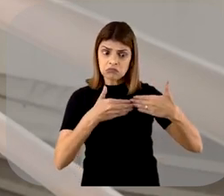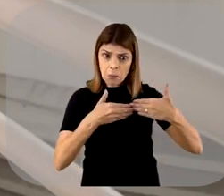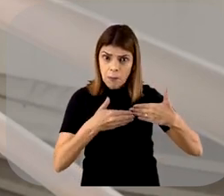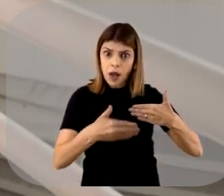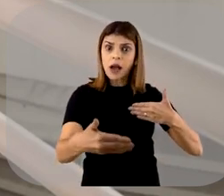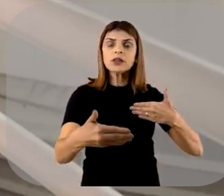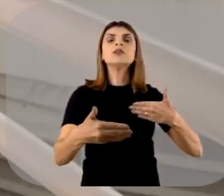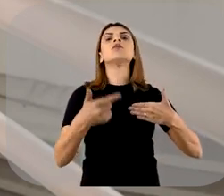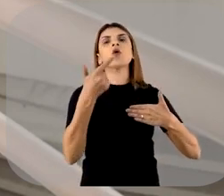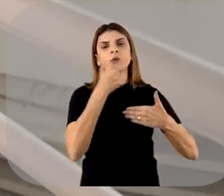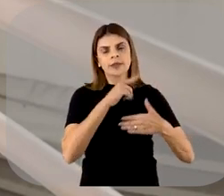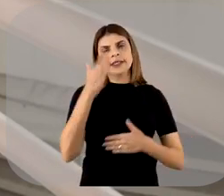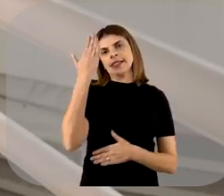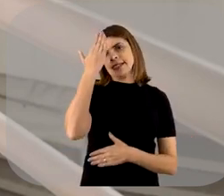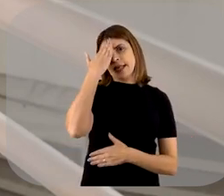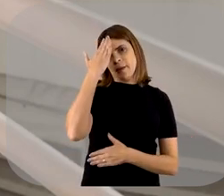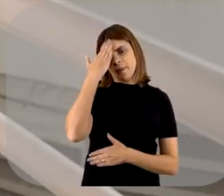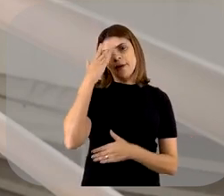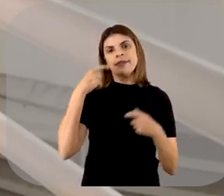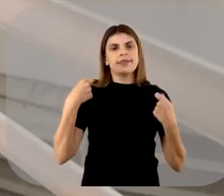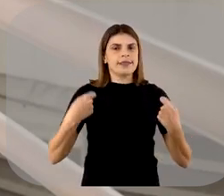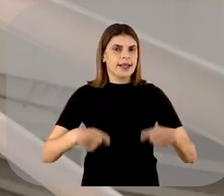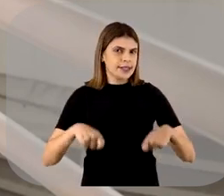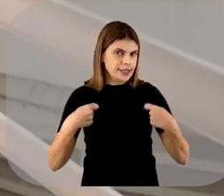então, você vai saber